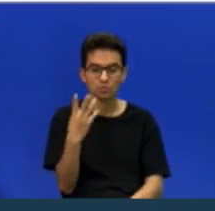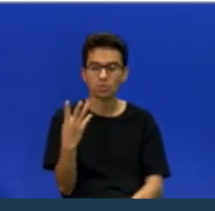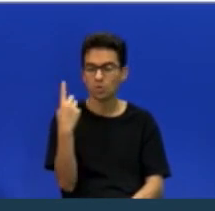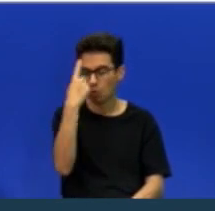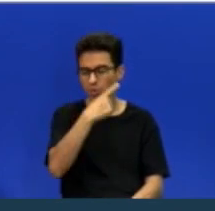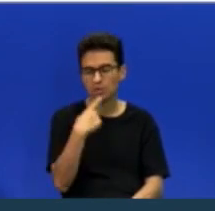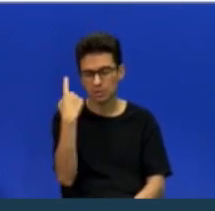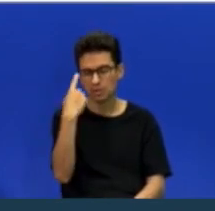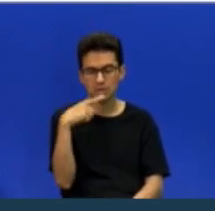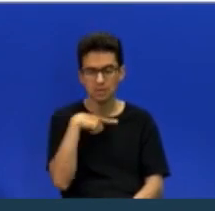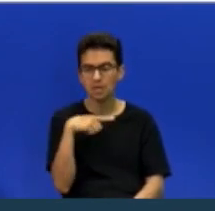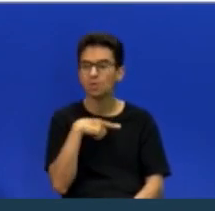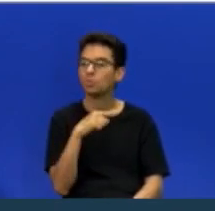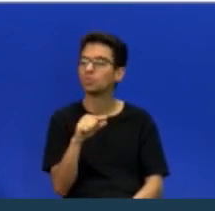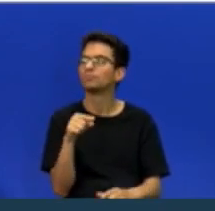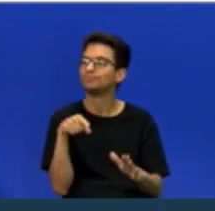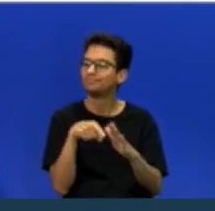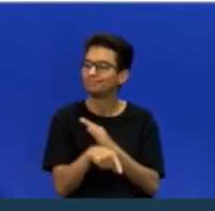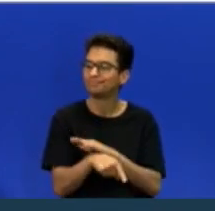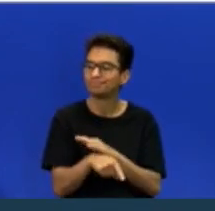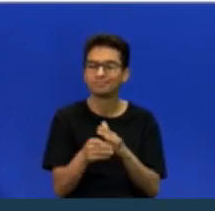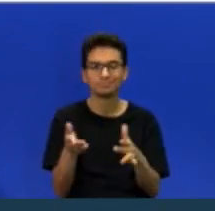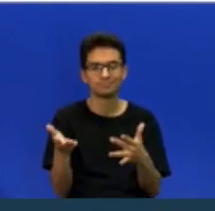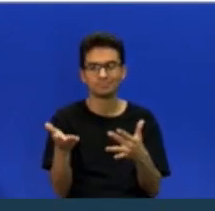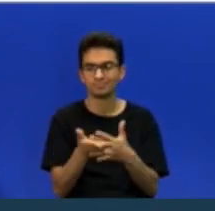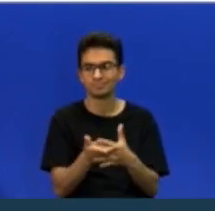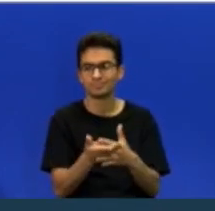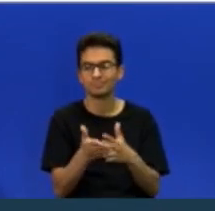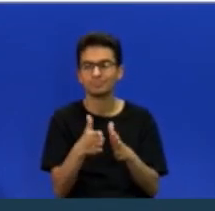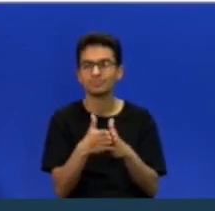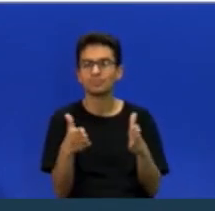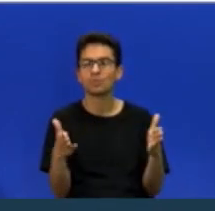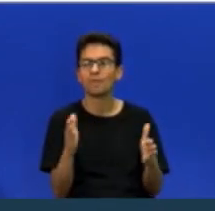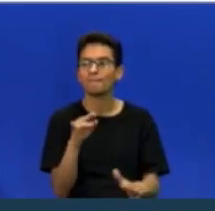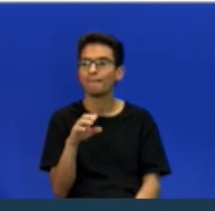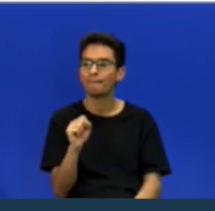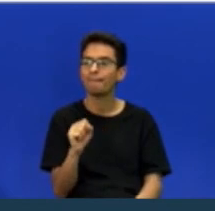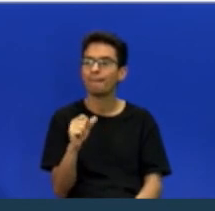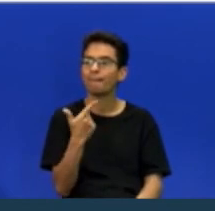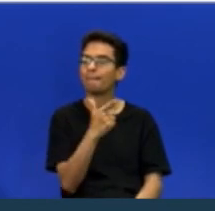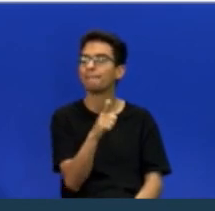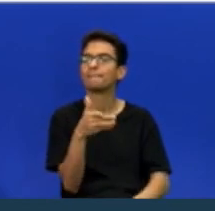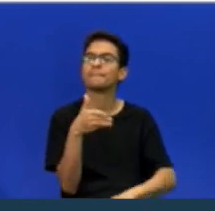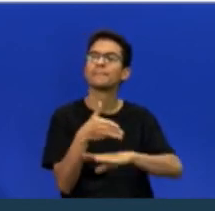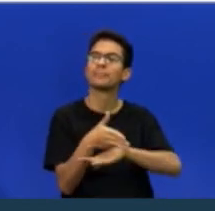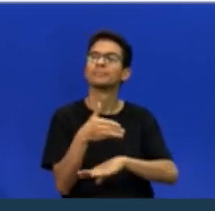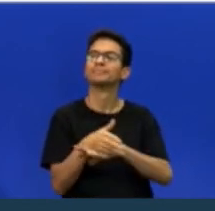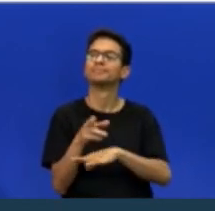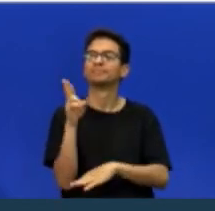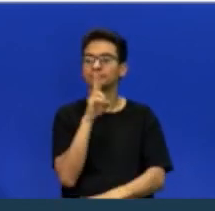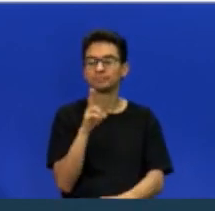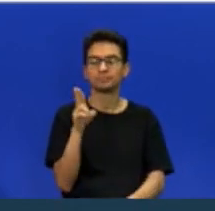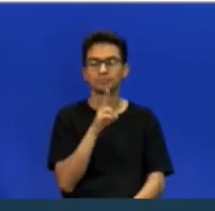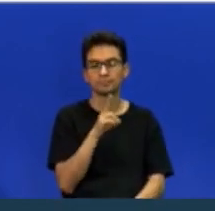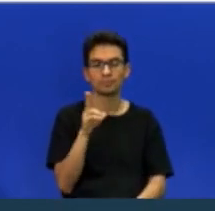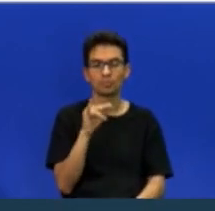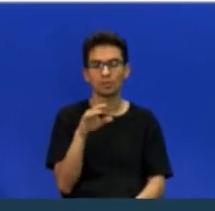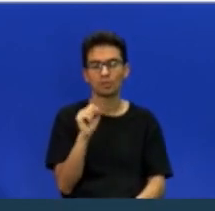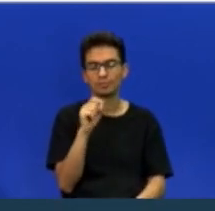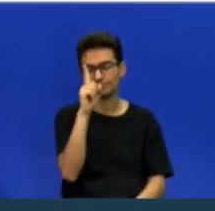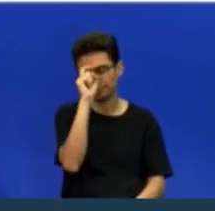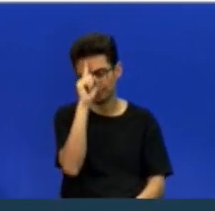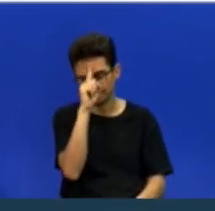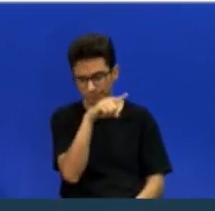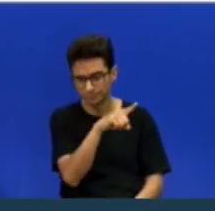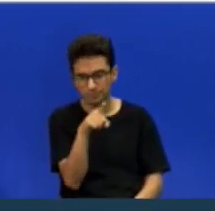horas são estruturas de complexidade intermediárias entre a UBS e as portas de urgência hospitalares, e em conjunto com